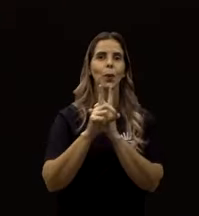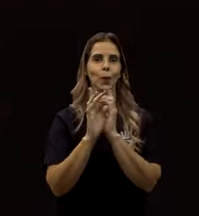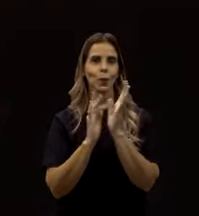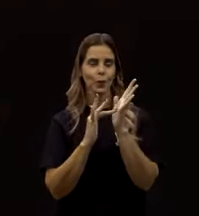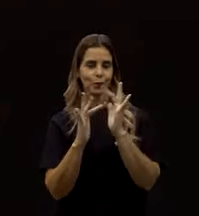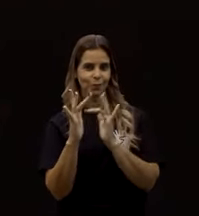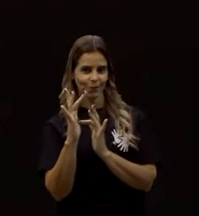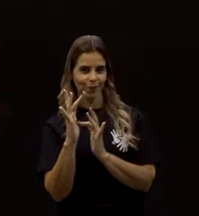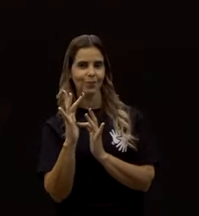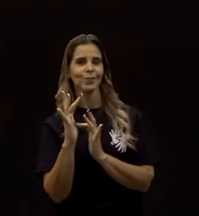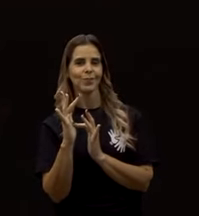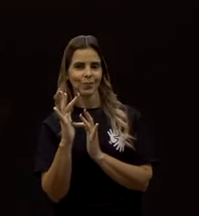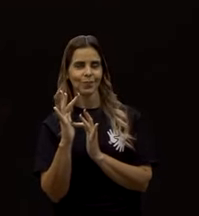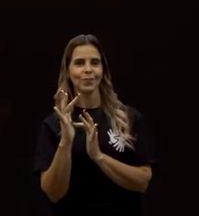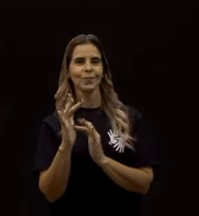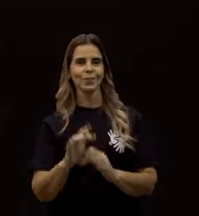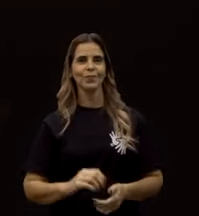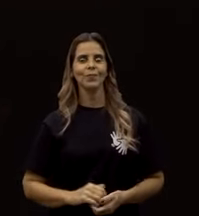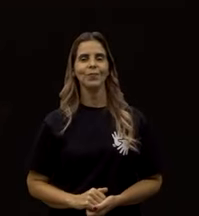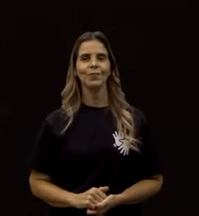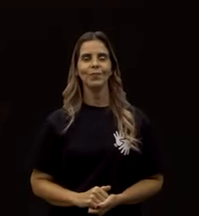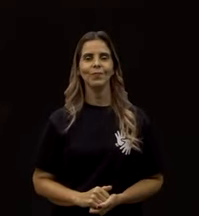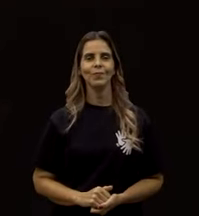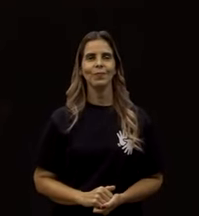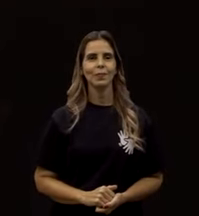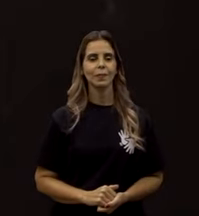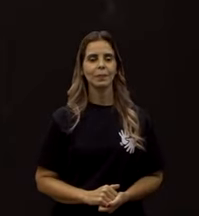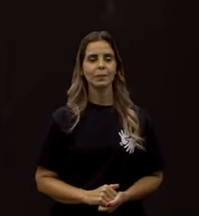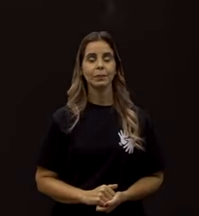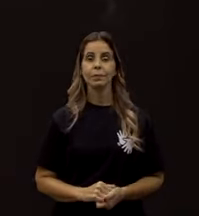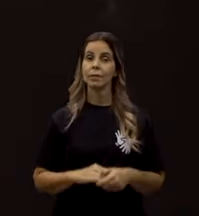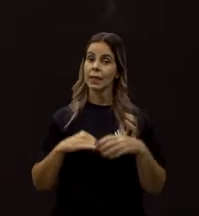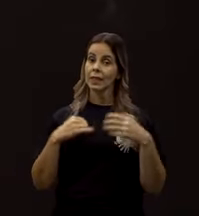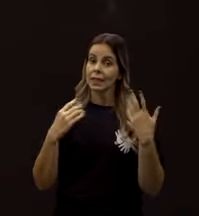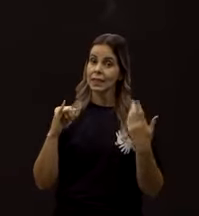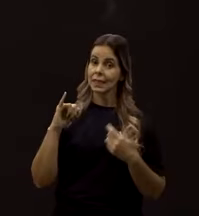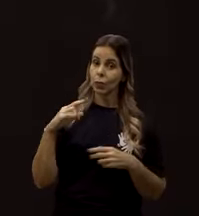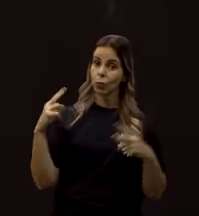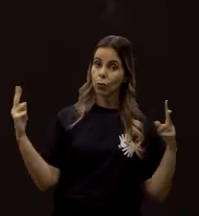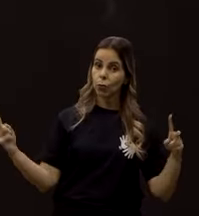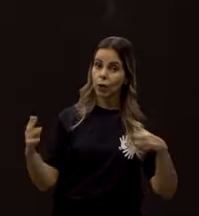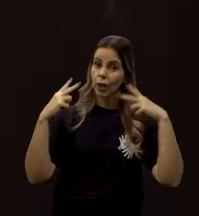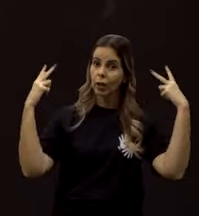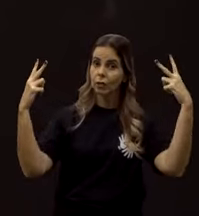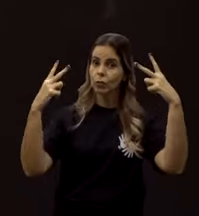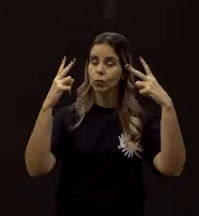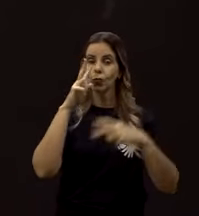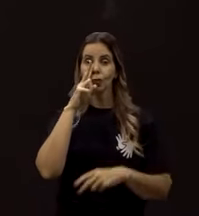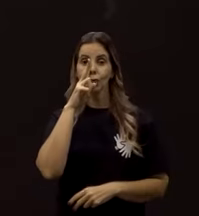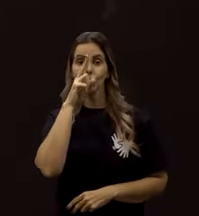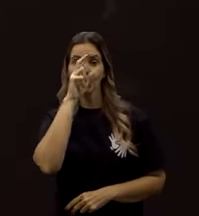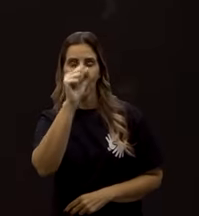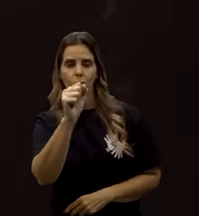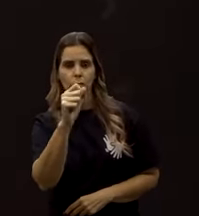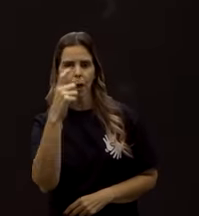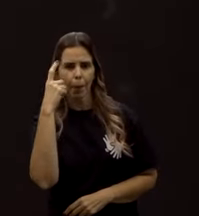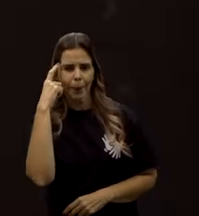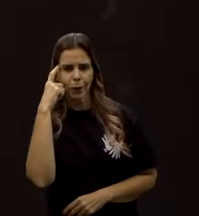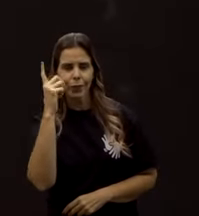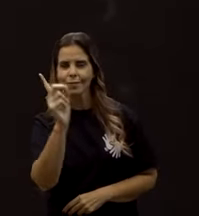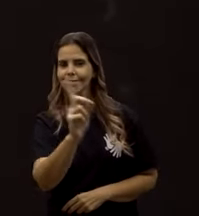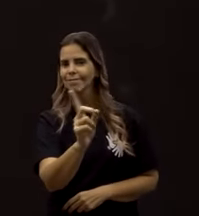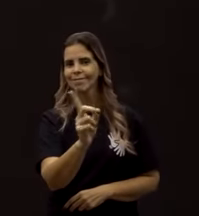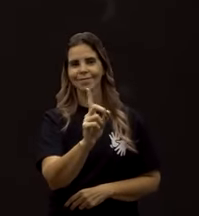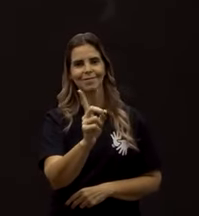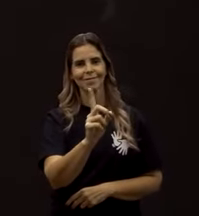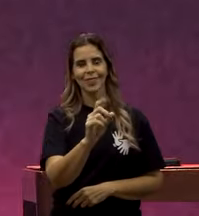e foi na direção de Jesus e se o vento tiver forte ele não pensou nisso Gisele para sair do barco ele só pensou nisso